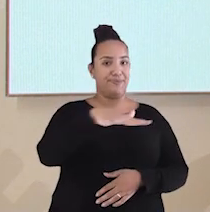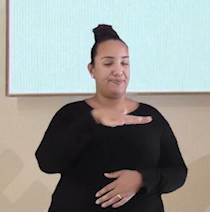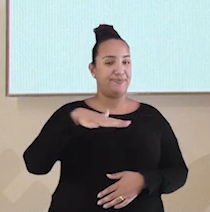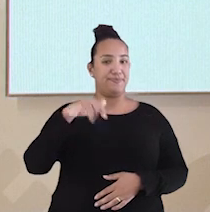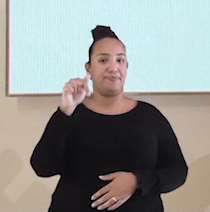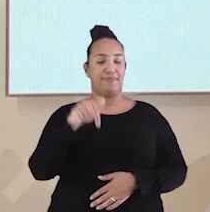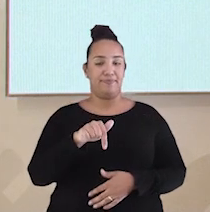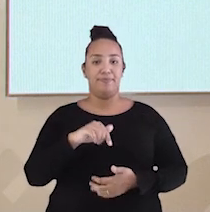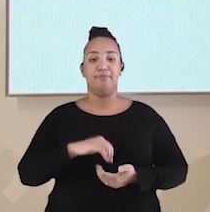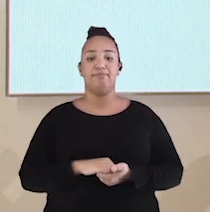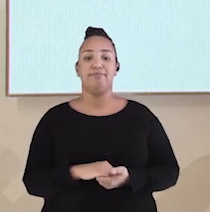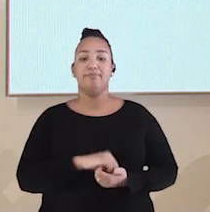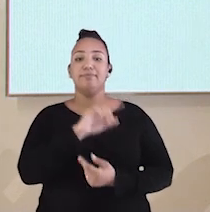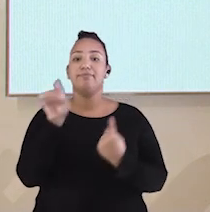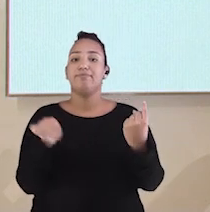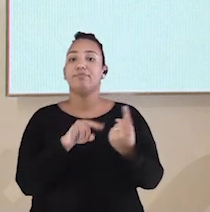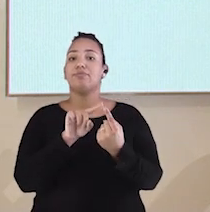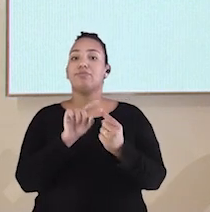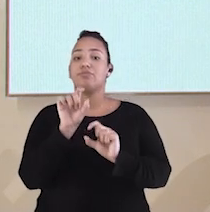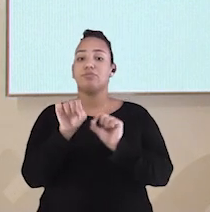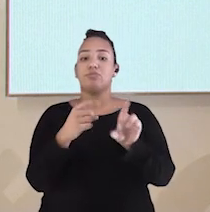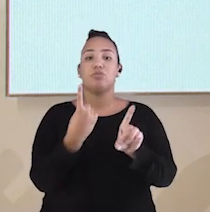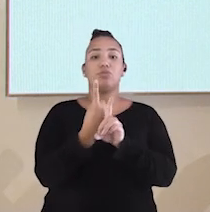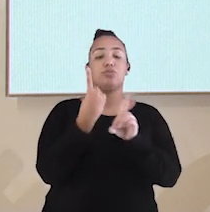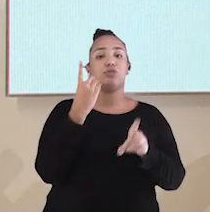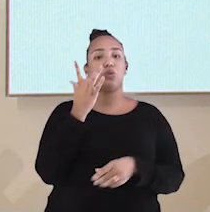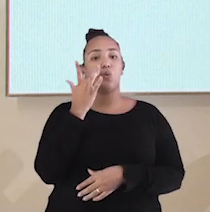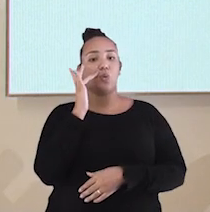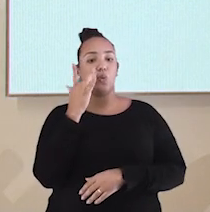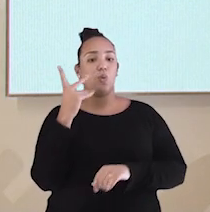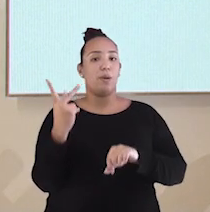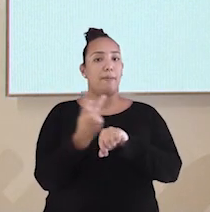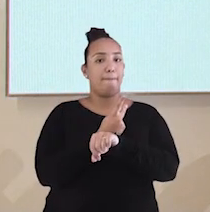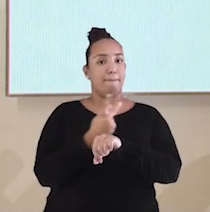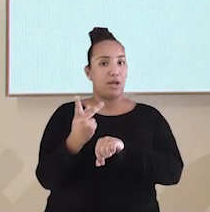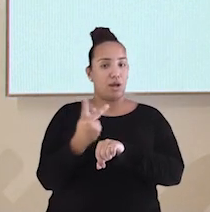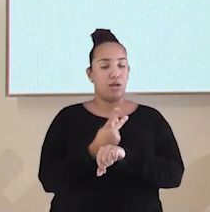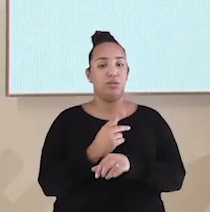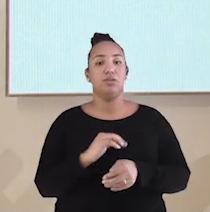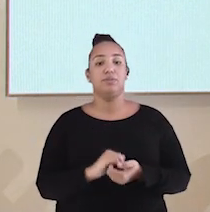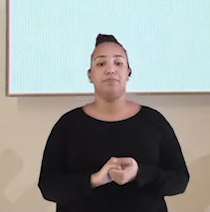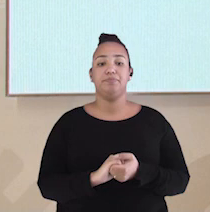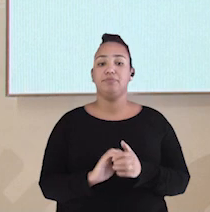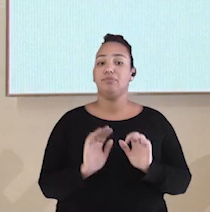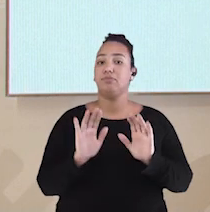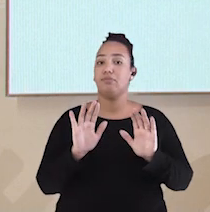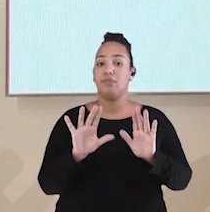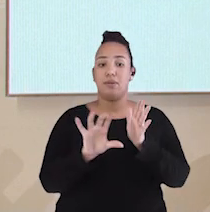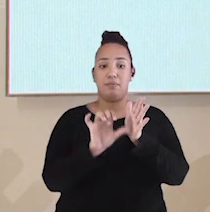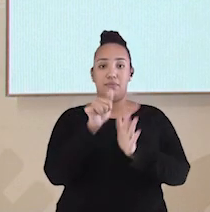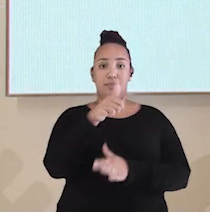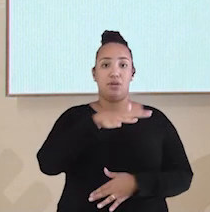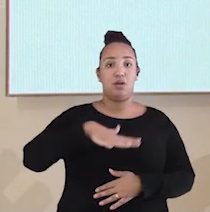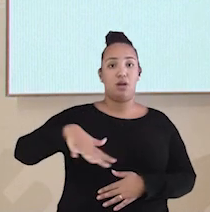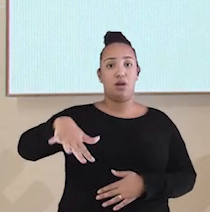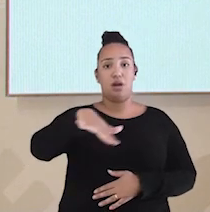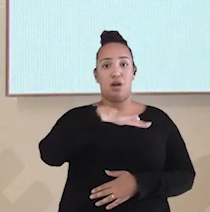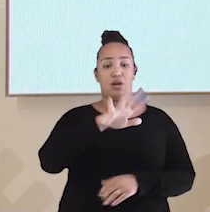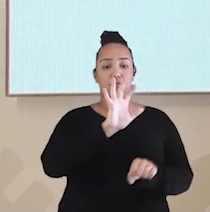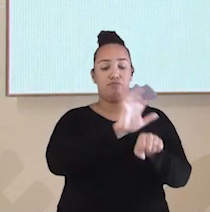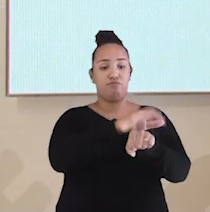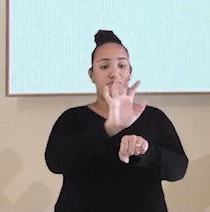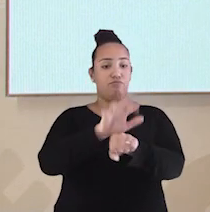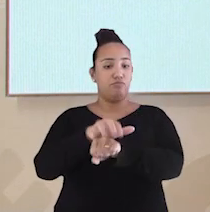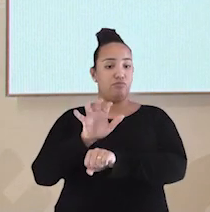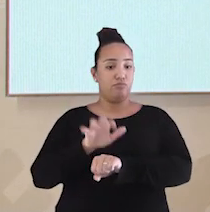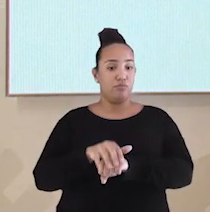O objetivo era achar metais preciosos, como ouro e prata. Porém, a primeira região colonizada, as Montanhas dos